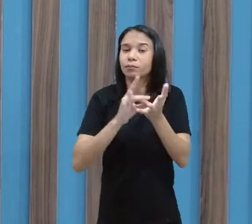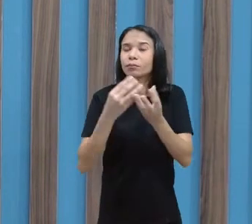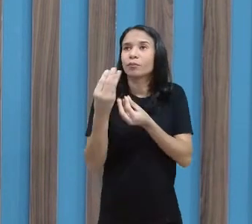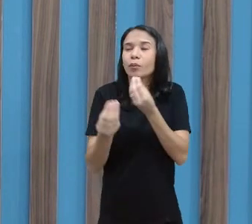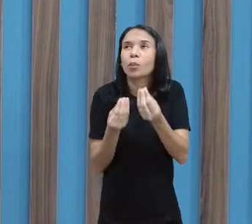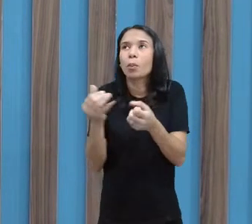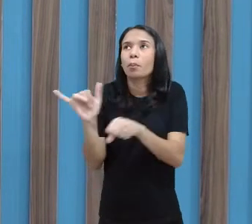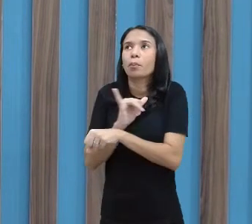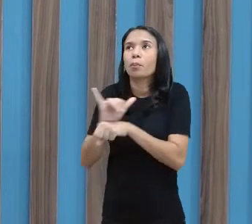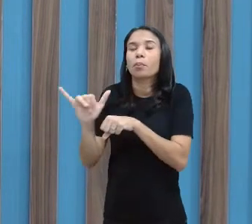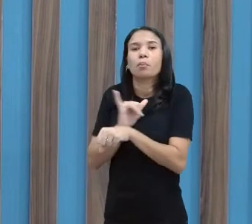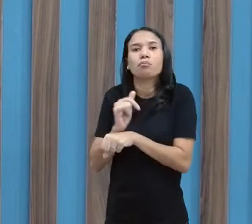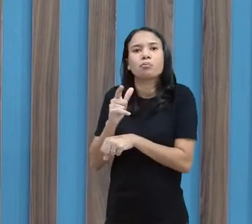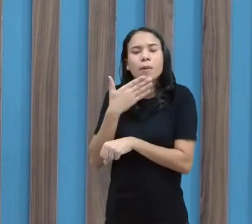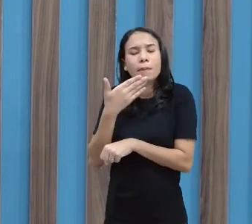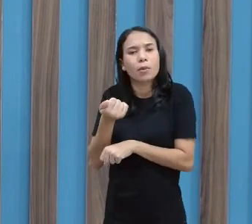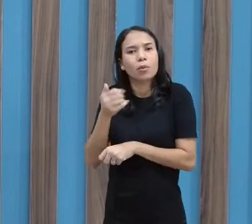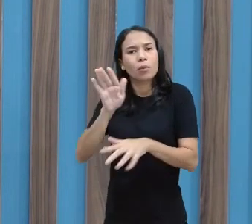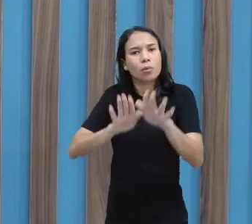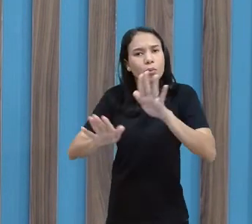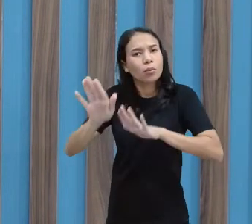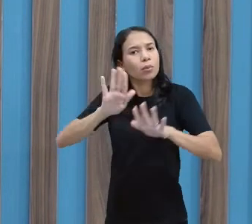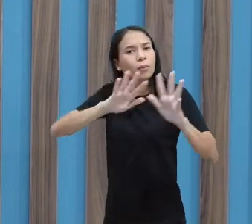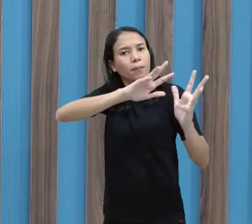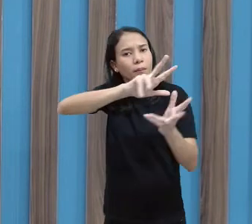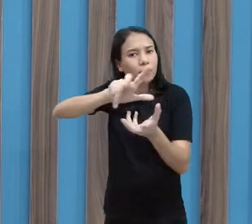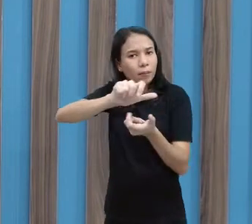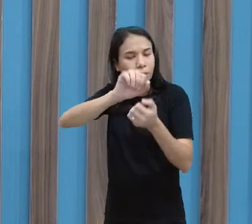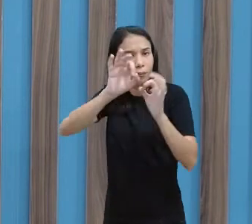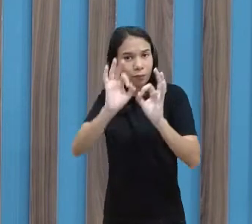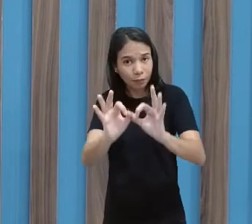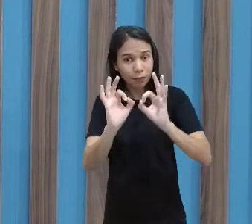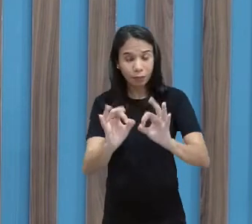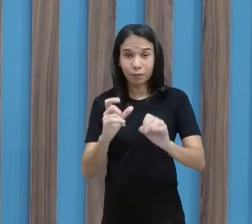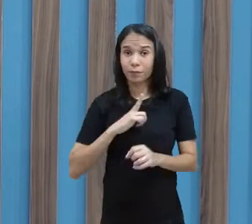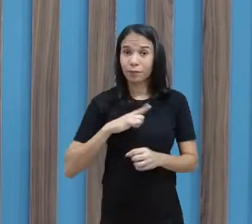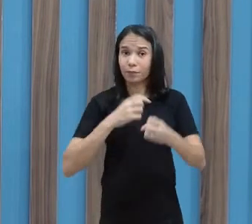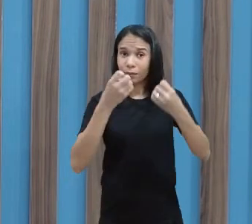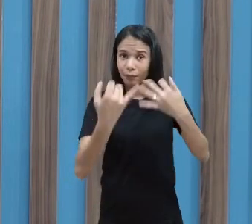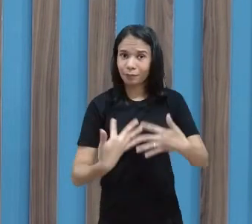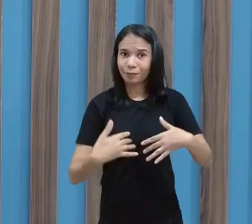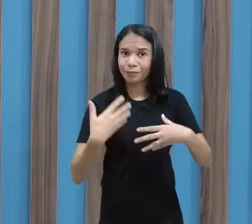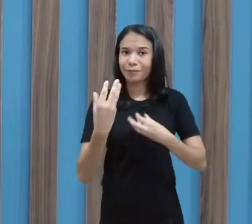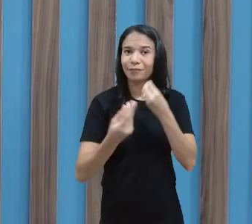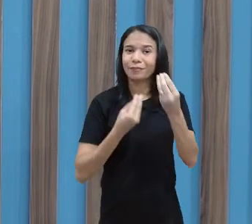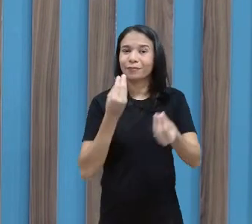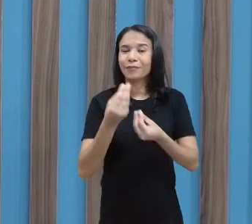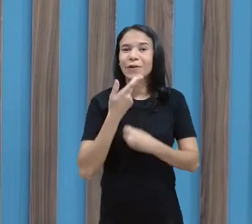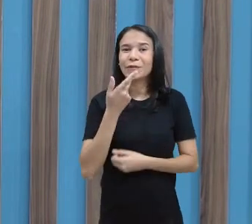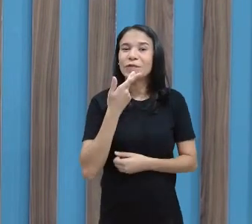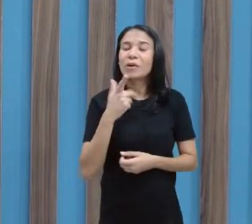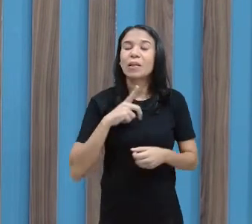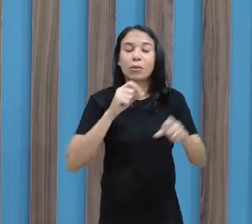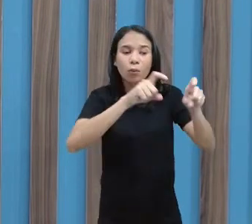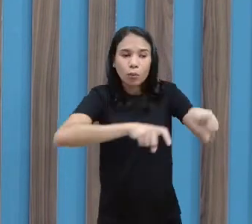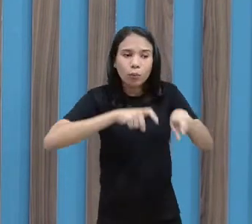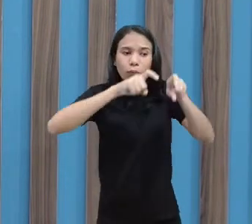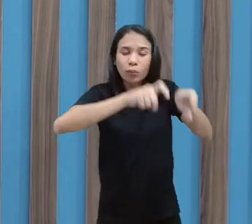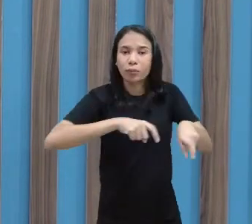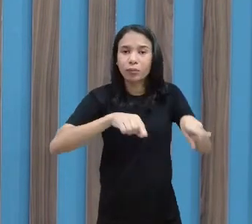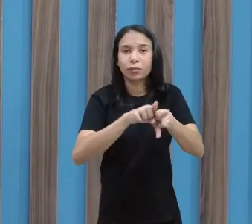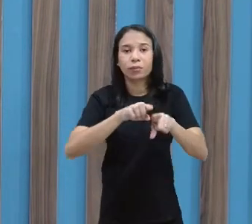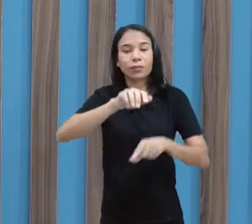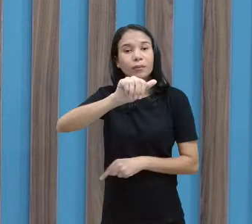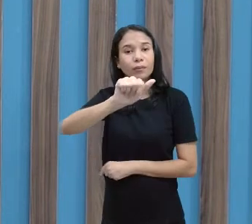que pudessem preservar, cuidar melhor do nosso planeta Terra. Eu falei aí, quando a gente estava abordando a questão da agropecuária, a questão da